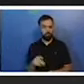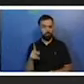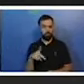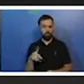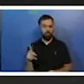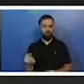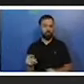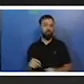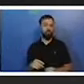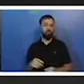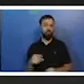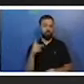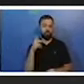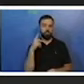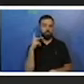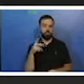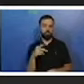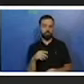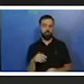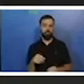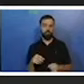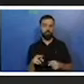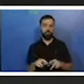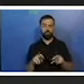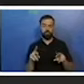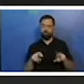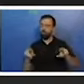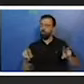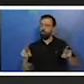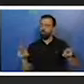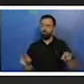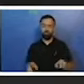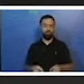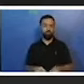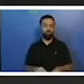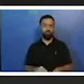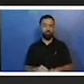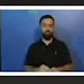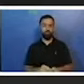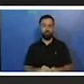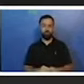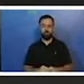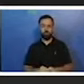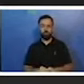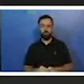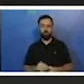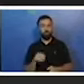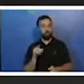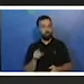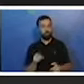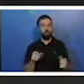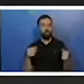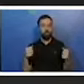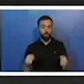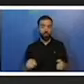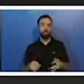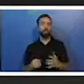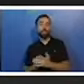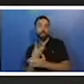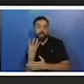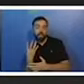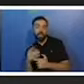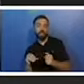sobre as variações só de lembrar que assim como em qualquer atividade a gente está passando na TV você também pode criar